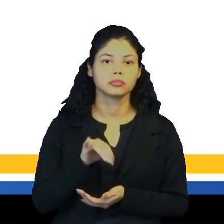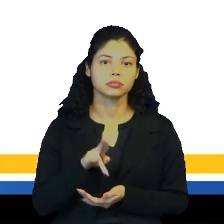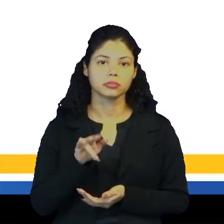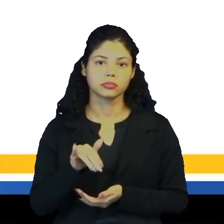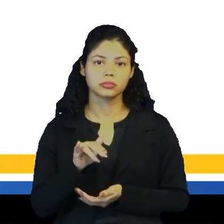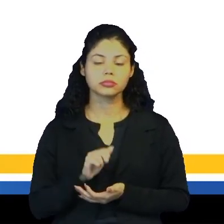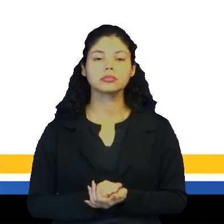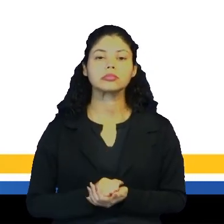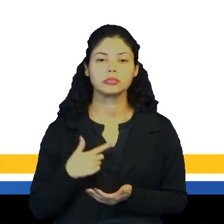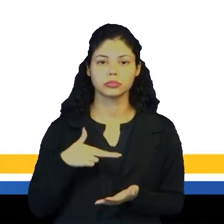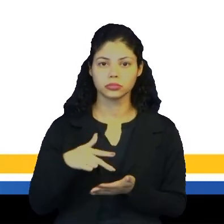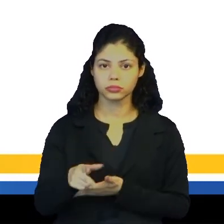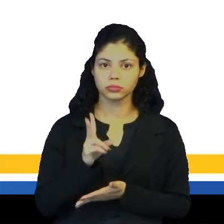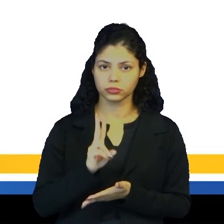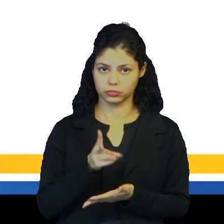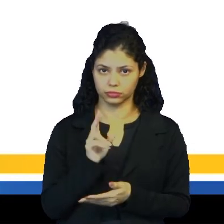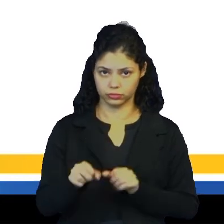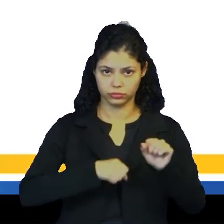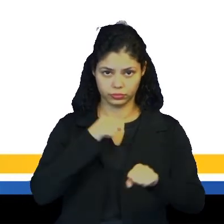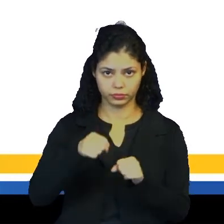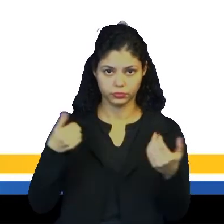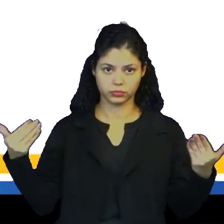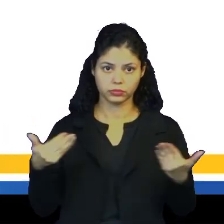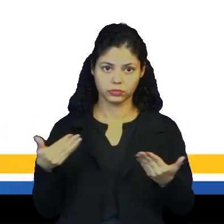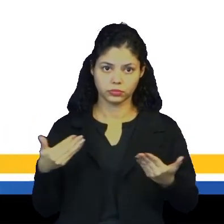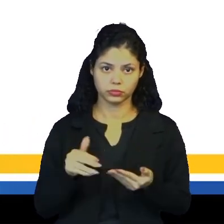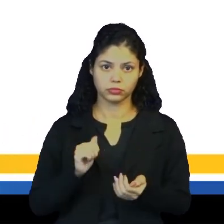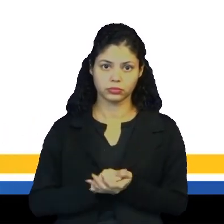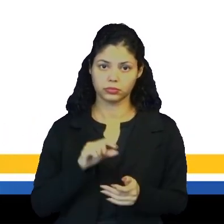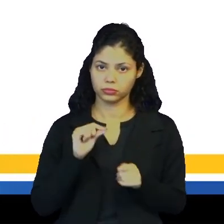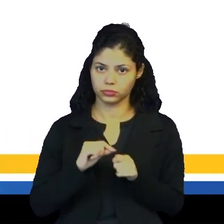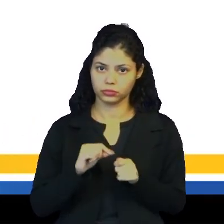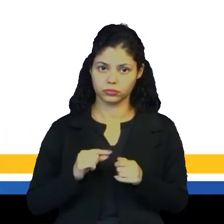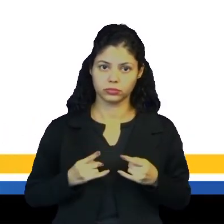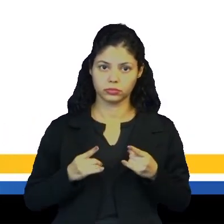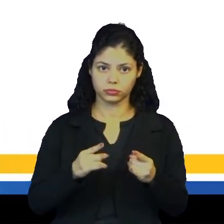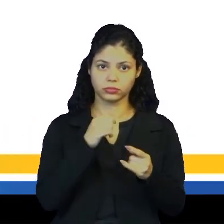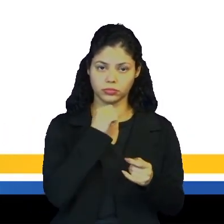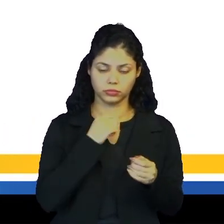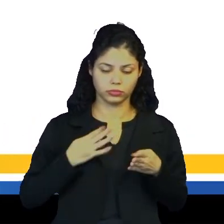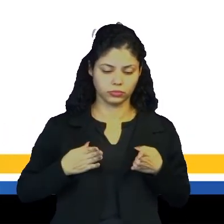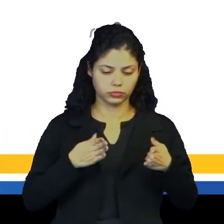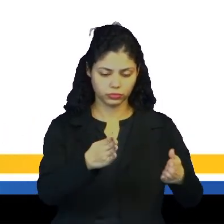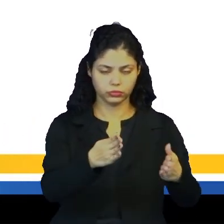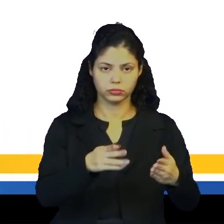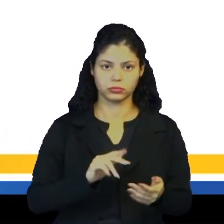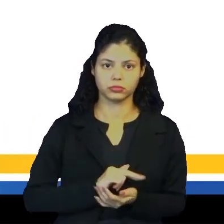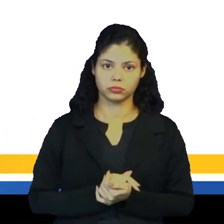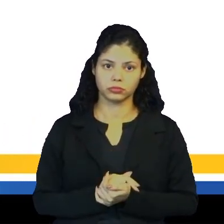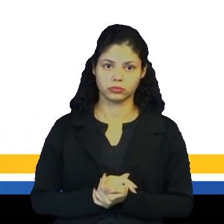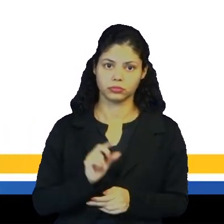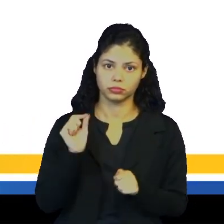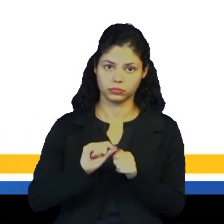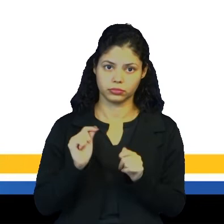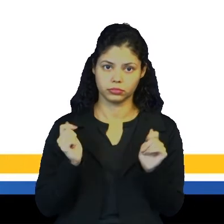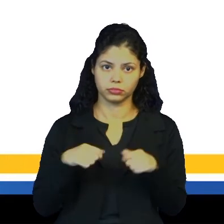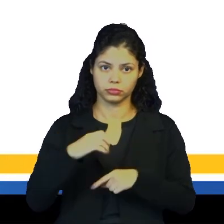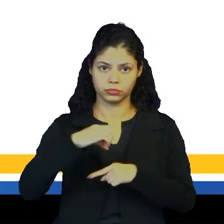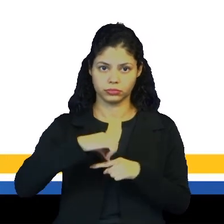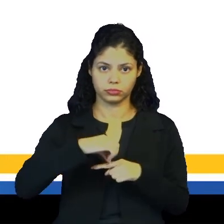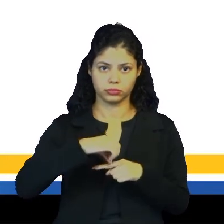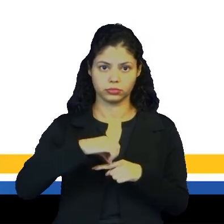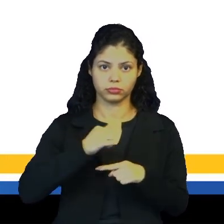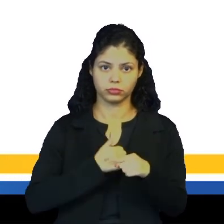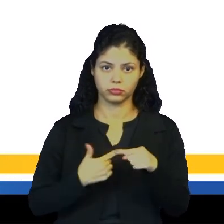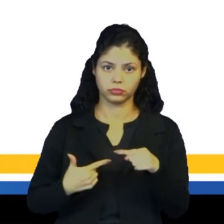Nath e Rico andam sempre de bicicleta. Hoje eles fizeram uma trilha. Nath percorreu